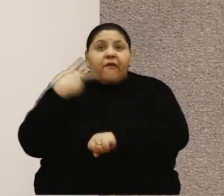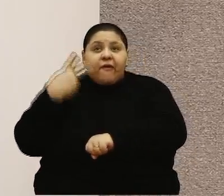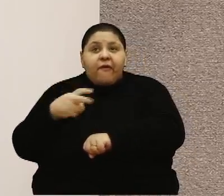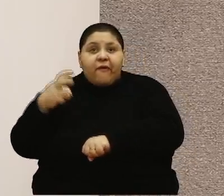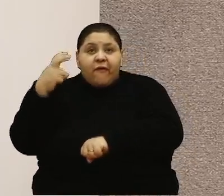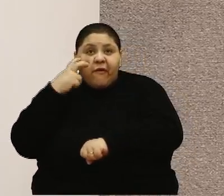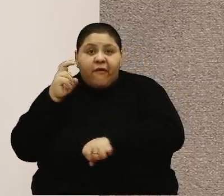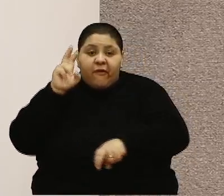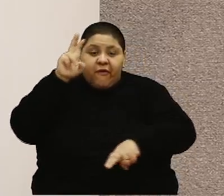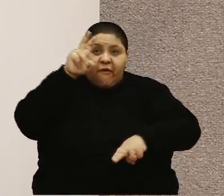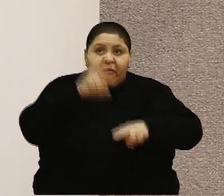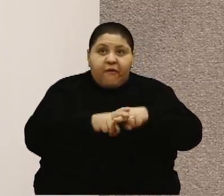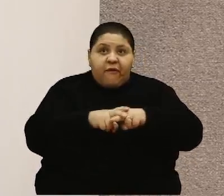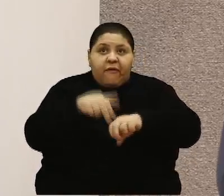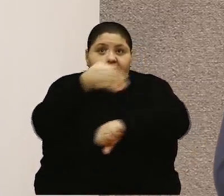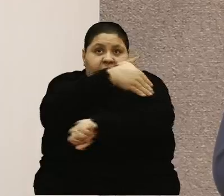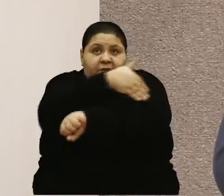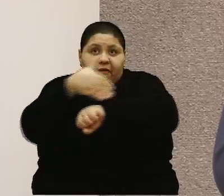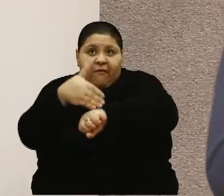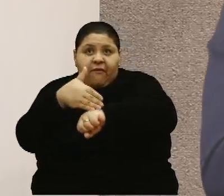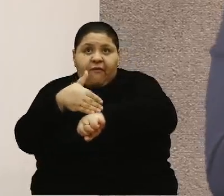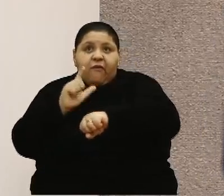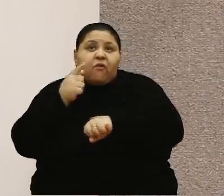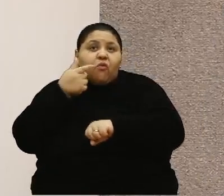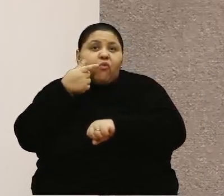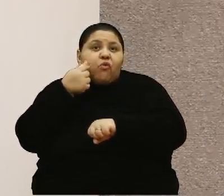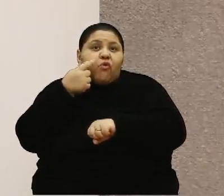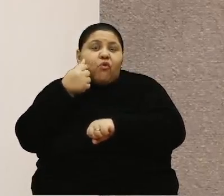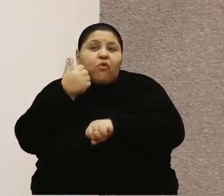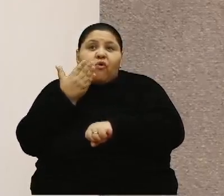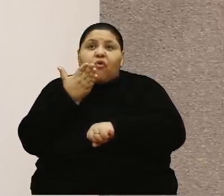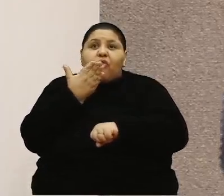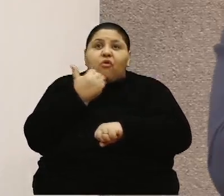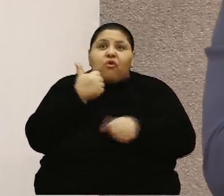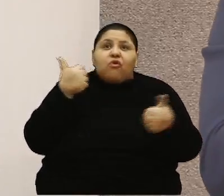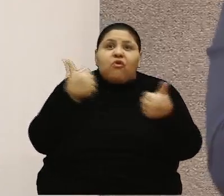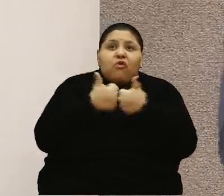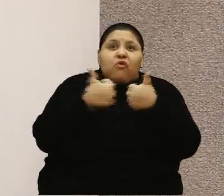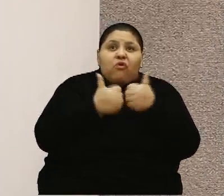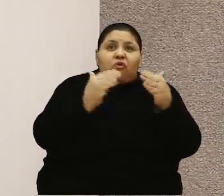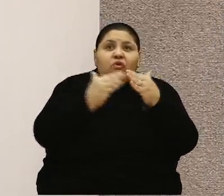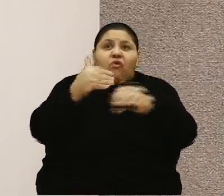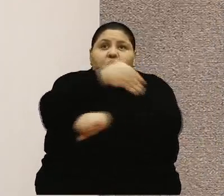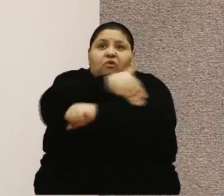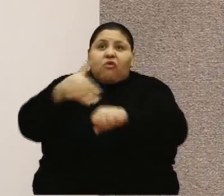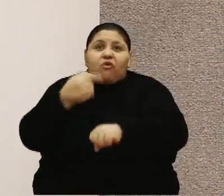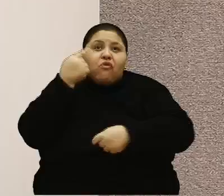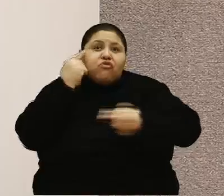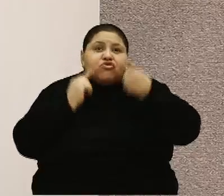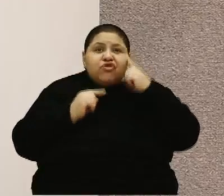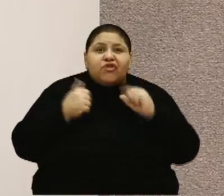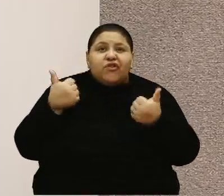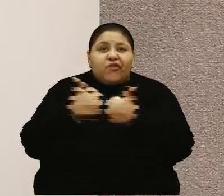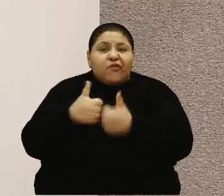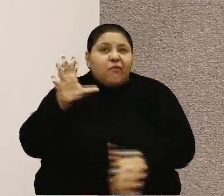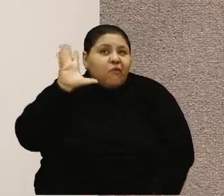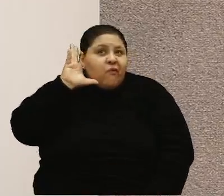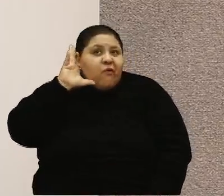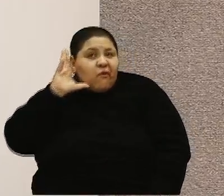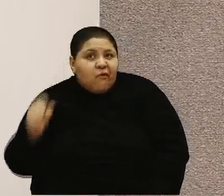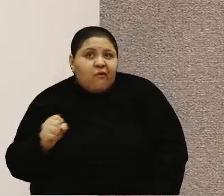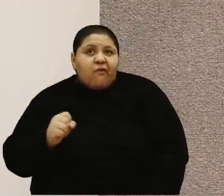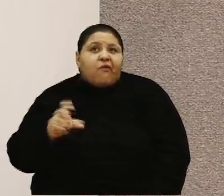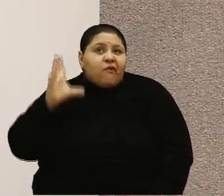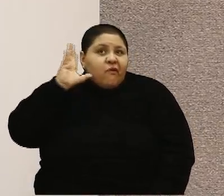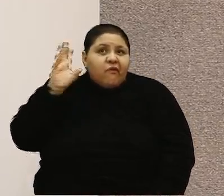e sentar no cordão, rato passar por cima do meu pé, comer marmita junto com o morador em estação de rua, chorar junto com ele, ouvir a situação e